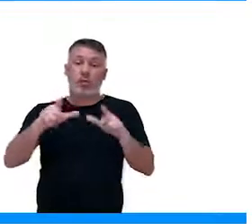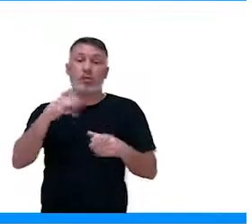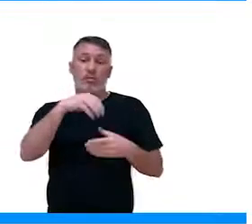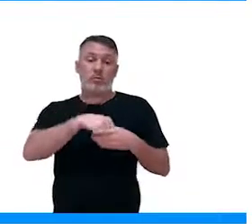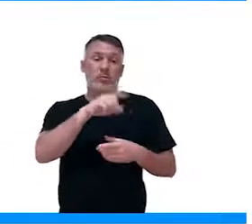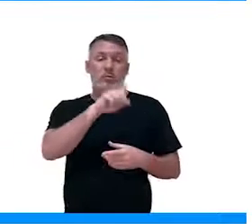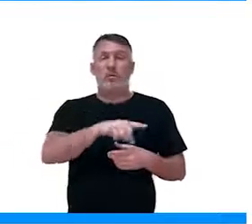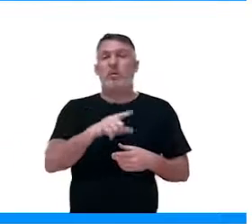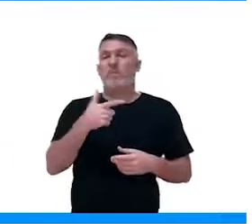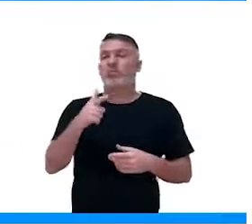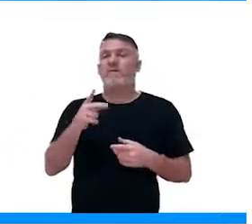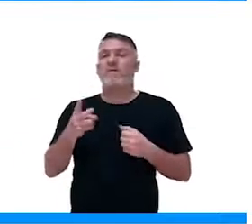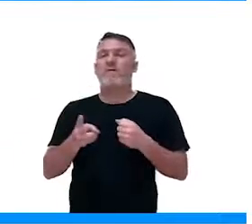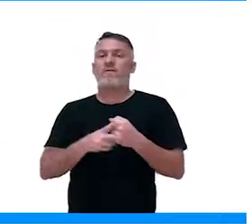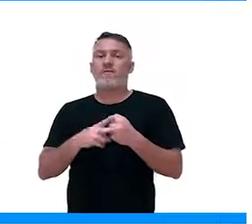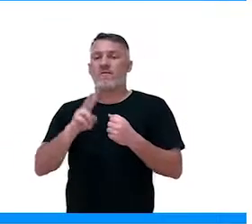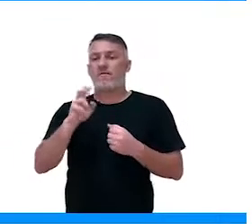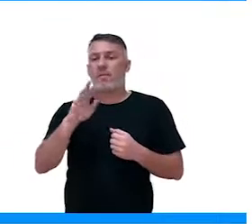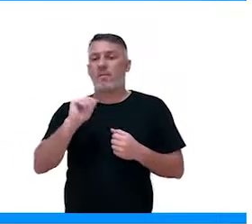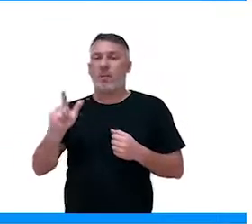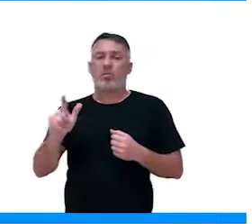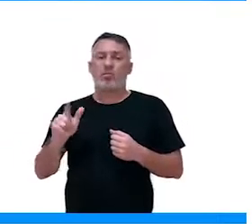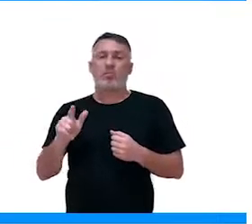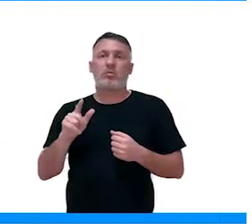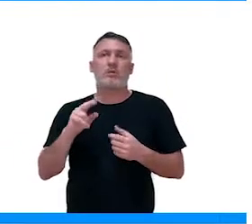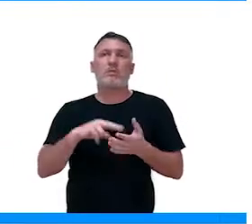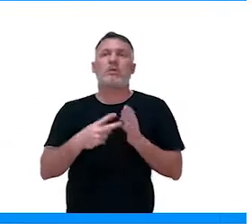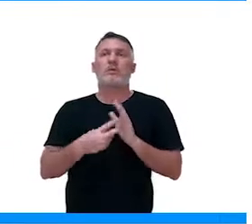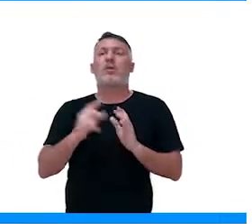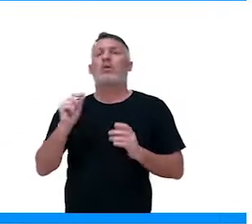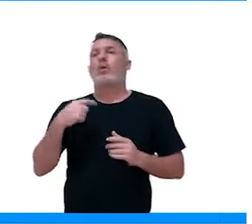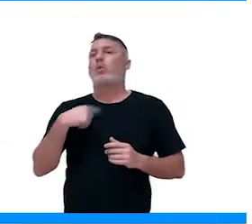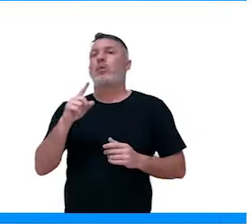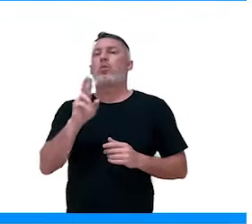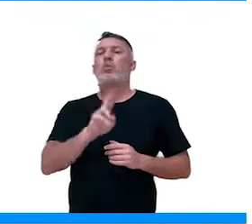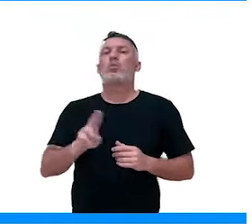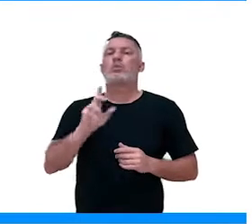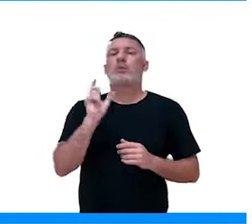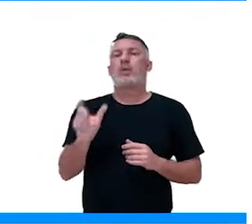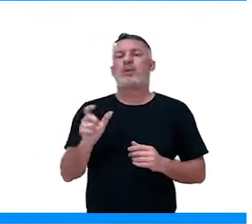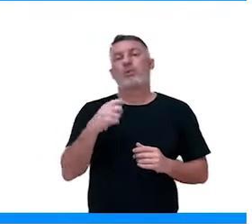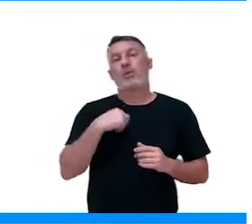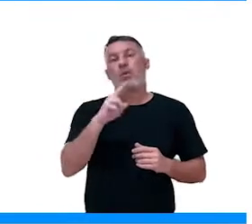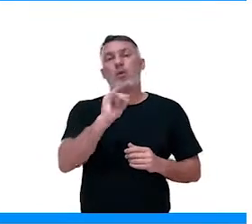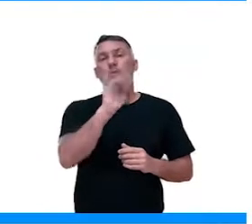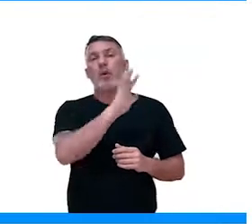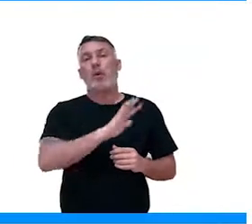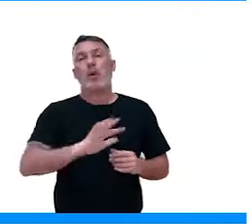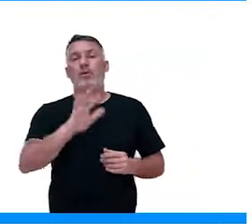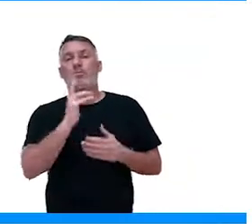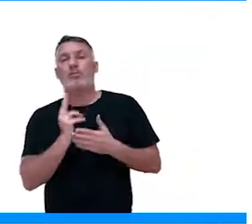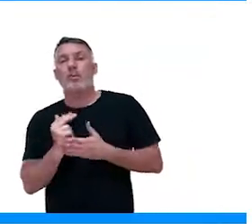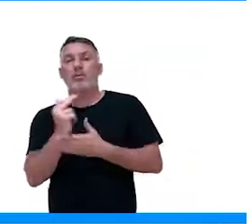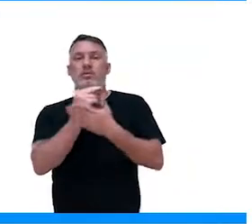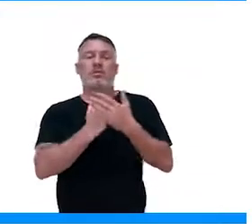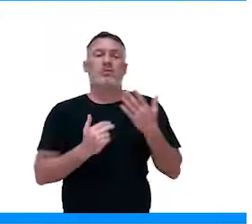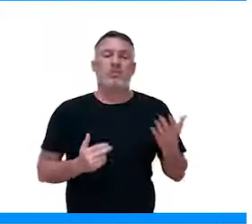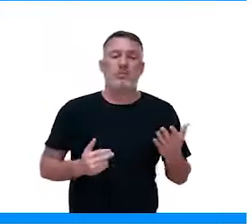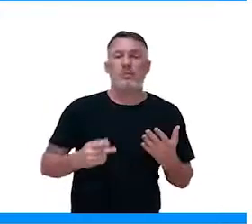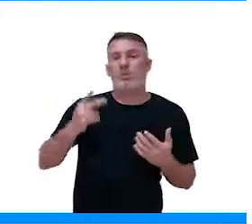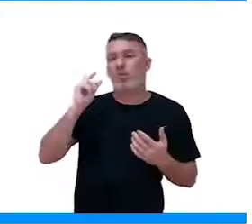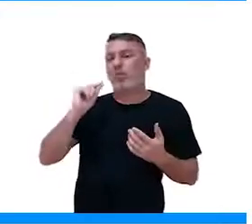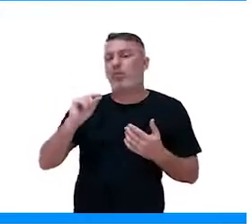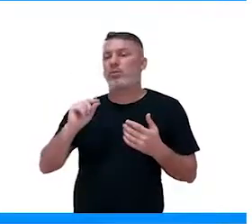aqui uma linguagem não verbal, né? O que é a linguagem não verbal? Eu não usei a palavra, eu usei a imagem, o desenho,